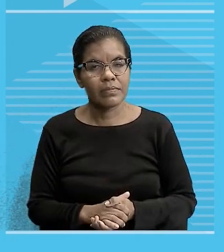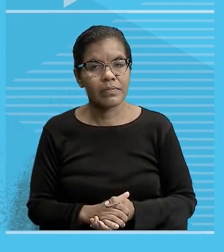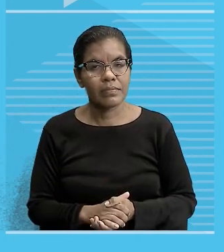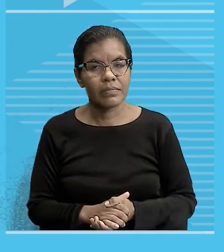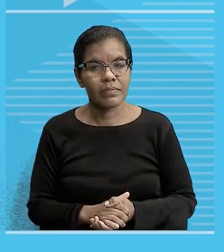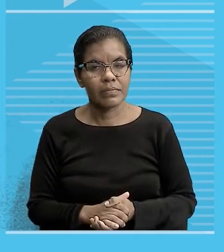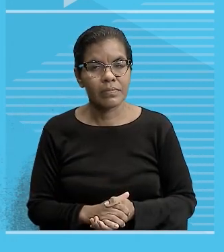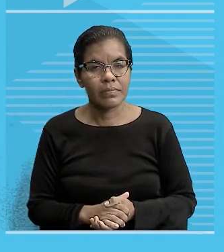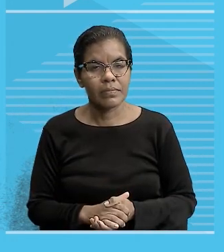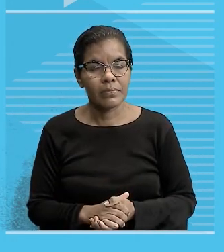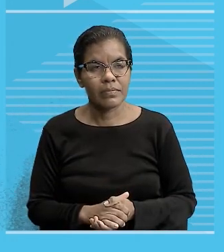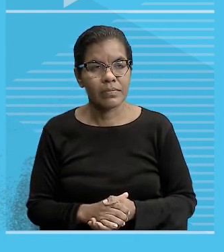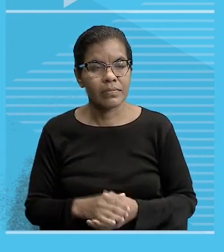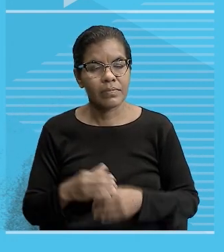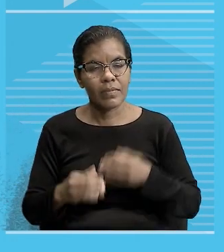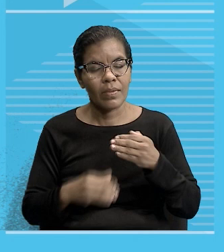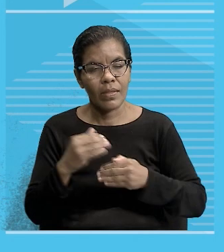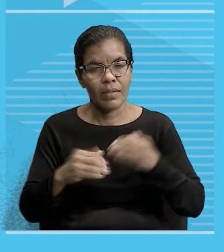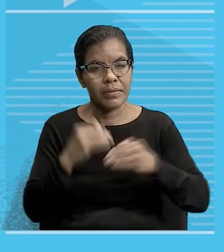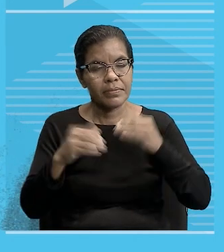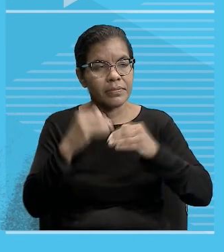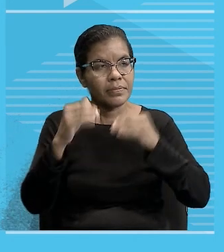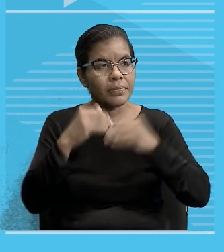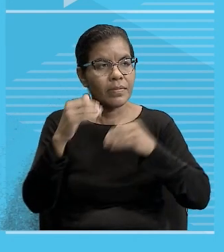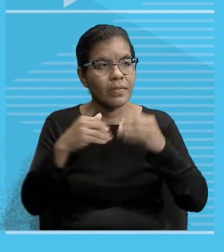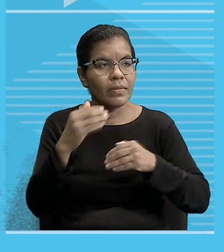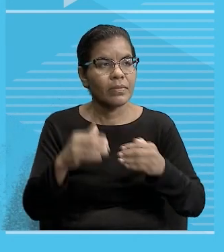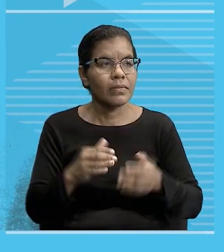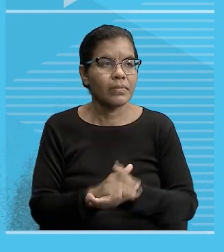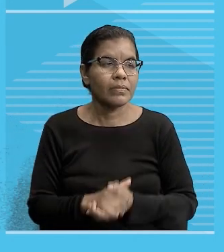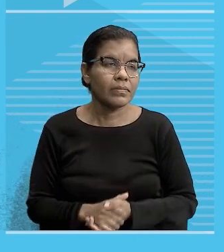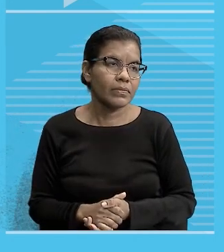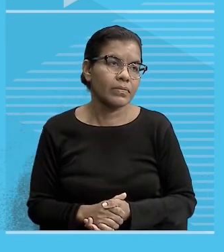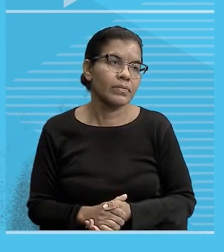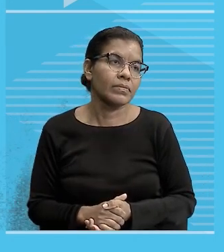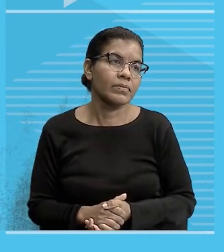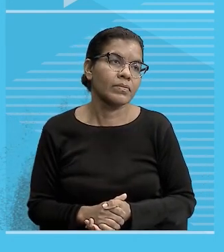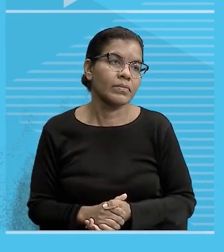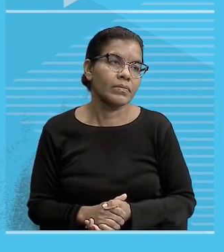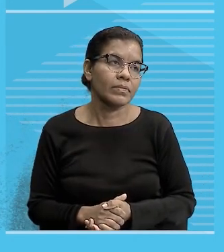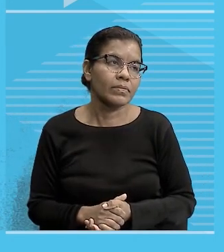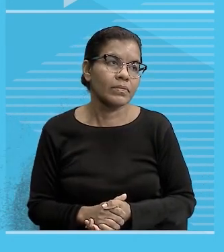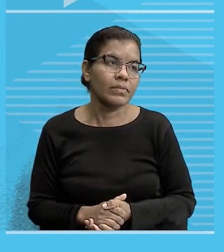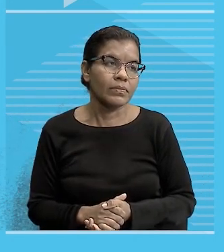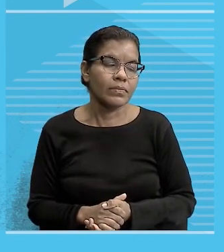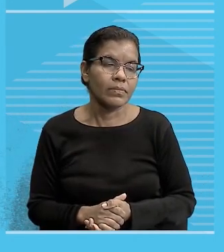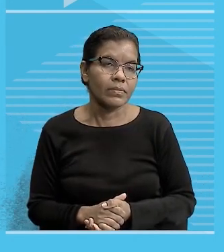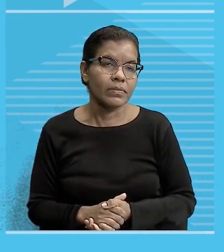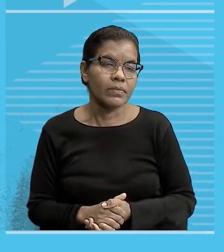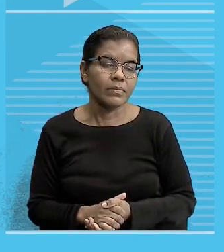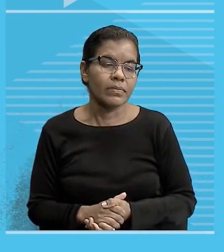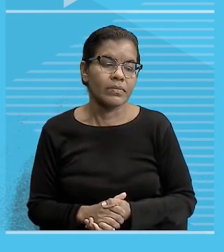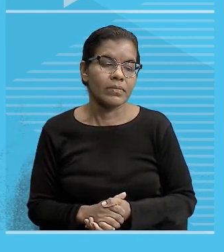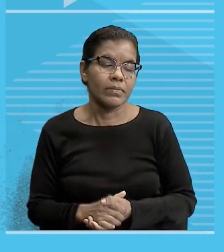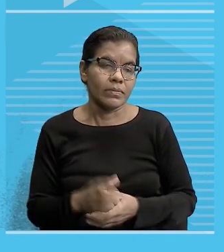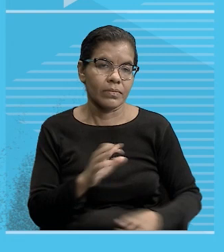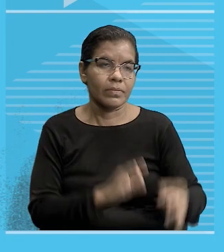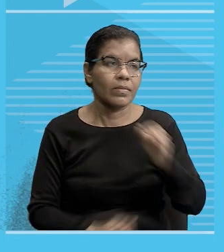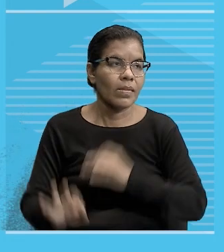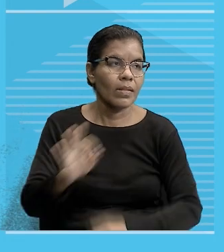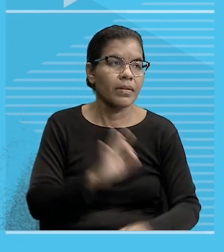o marketing é o processo Olha só o marketing é um processo de